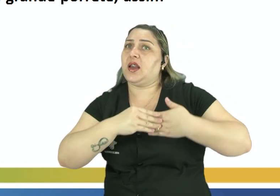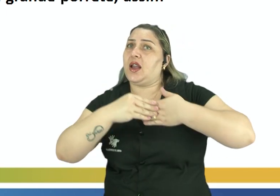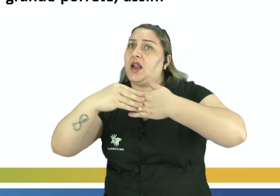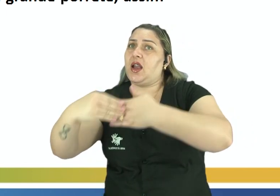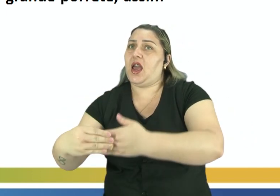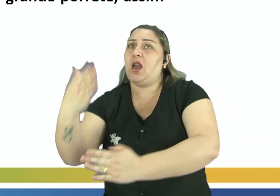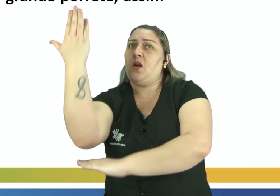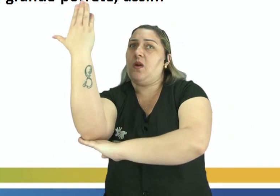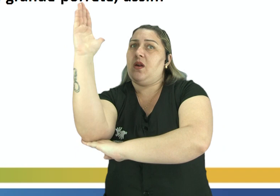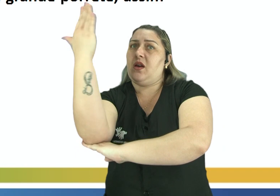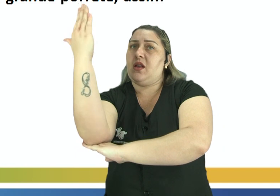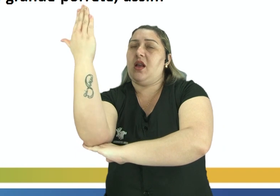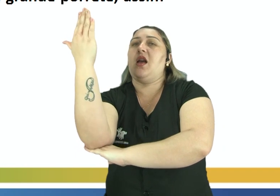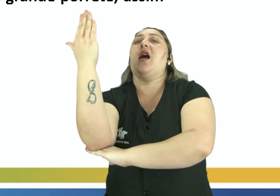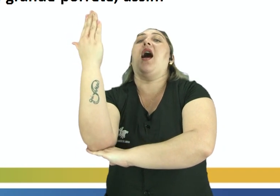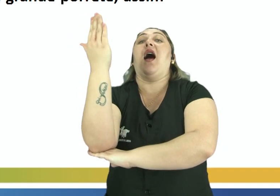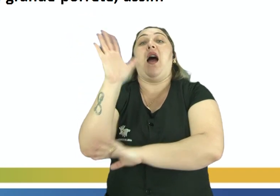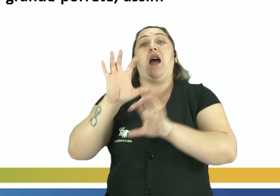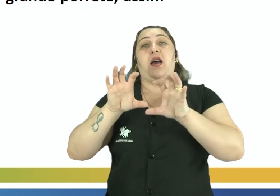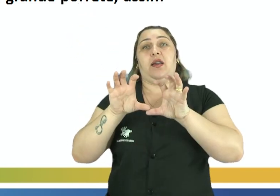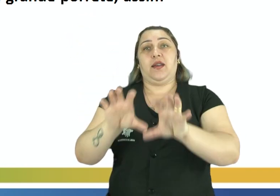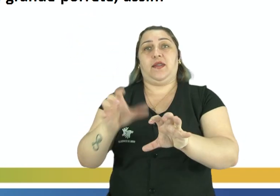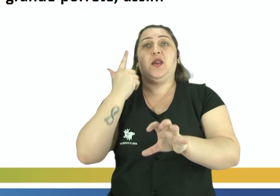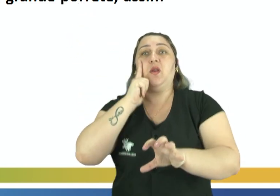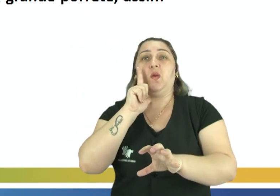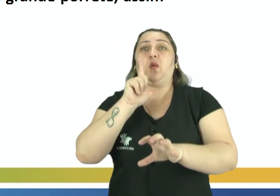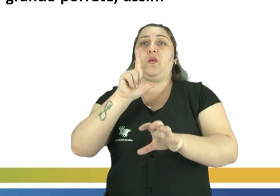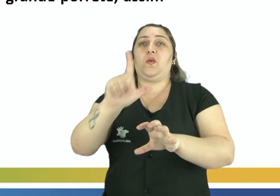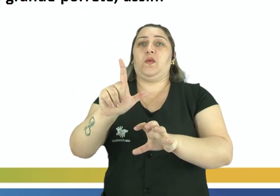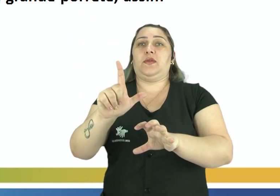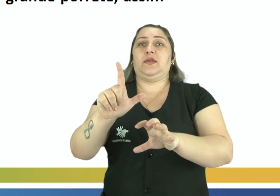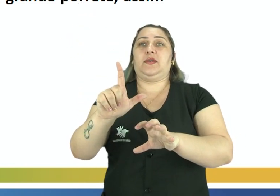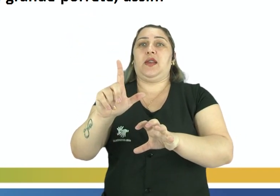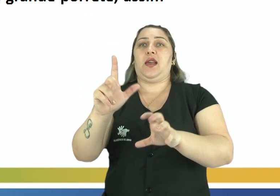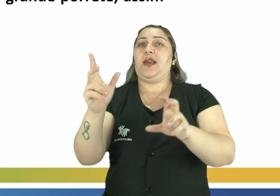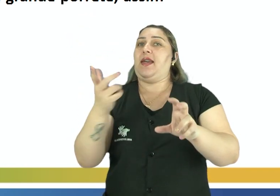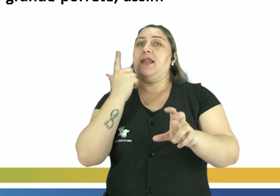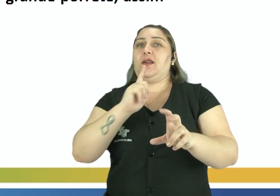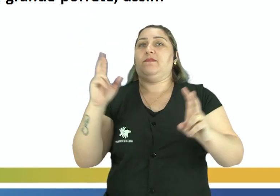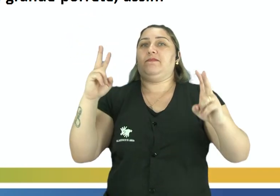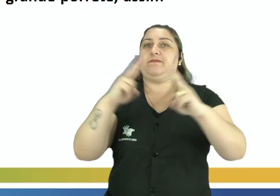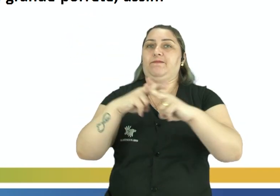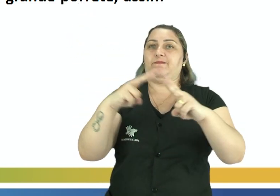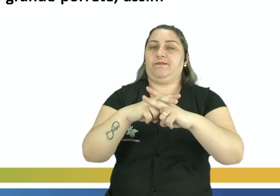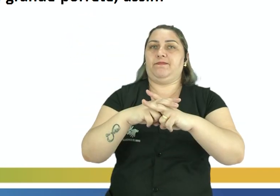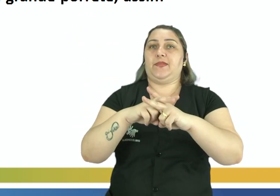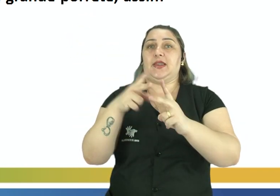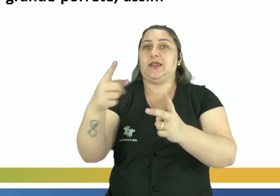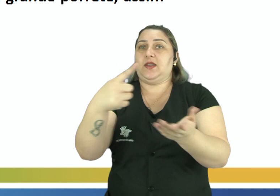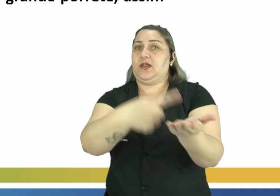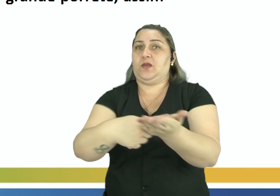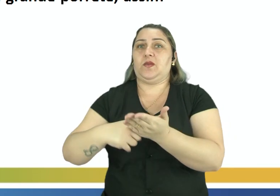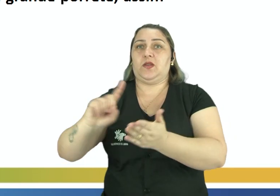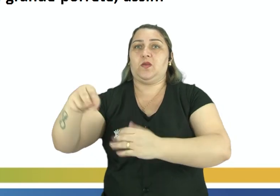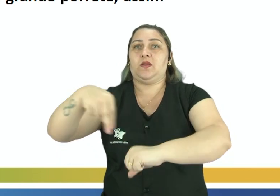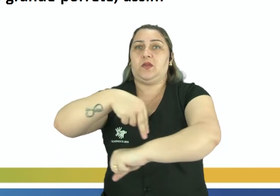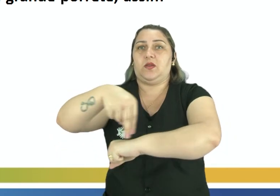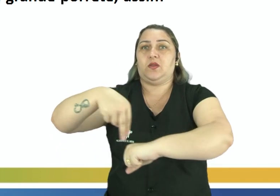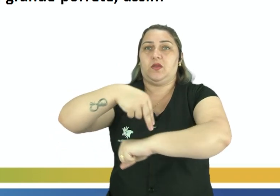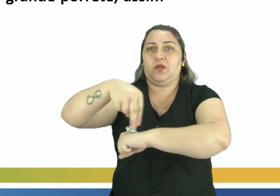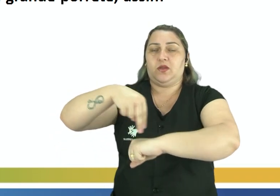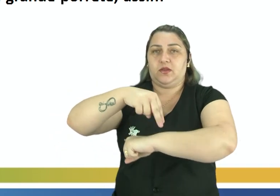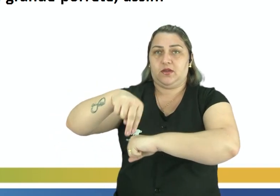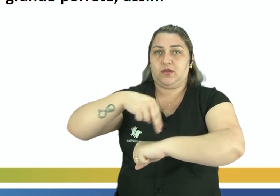porrete, assim irás longe. Então, se não é possível pela diplomacia negociar com as outras nações, nos